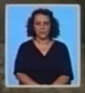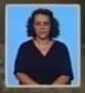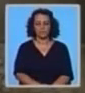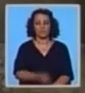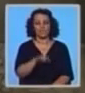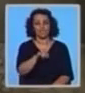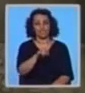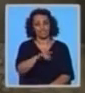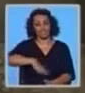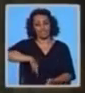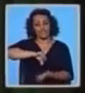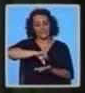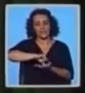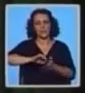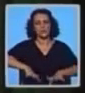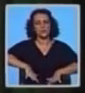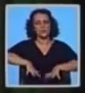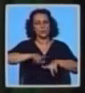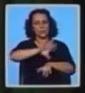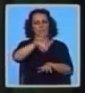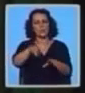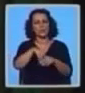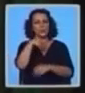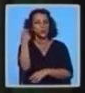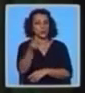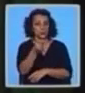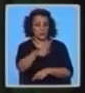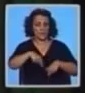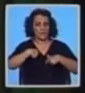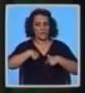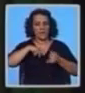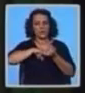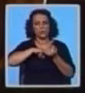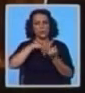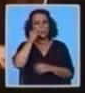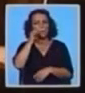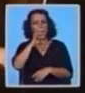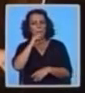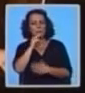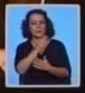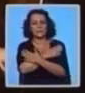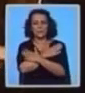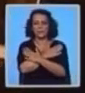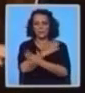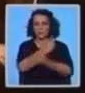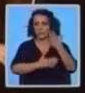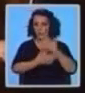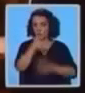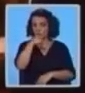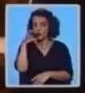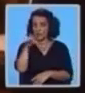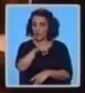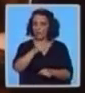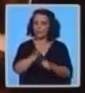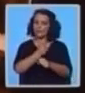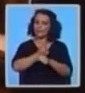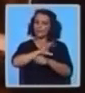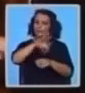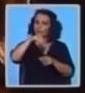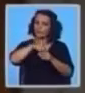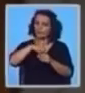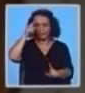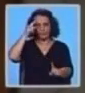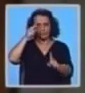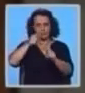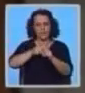É a partir do Centro de Desenvolvimento e Inclusão Juvenil que a Associação de Pais e Amigos dos Deficientes do Faial desenvolve o seu trabalho no